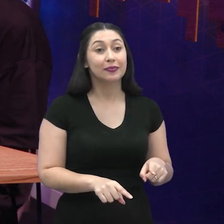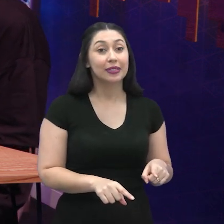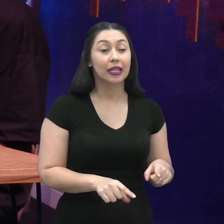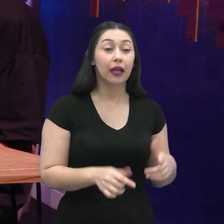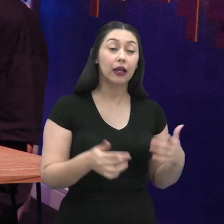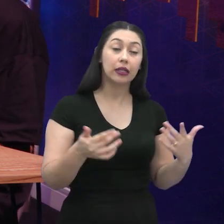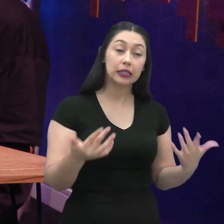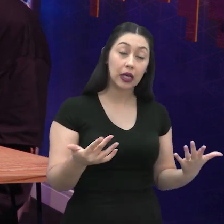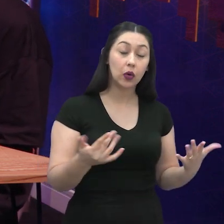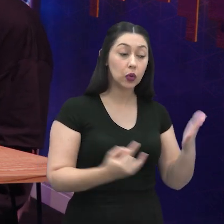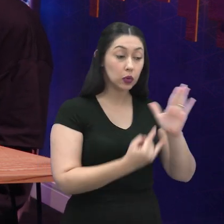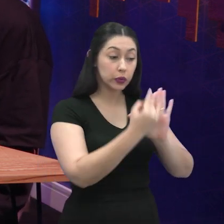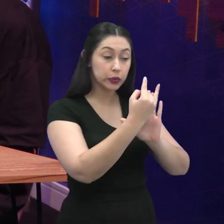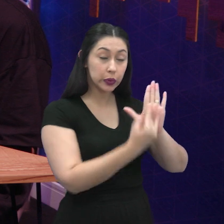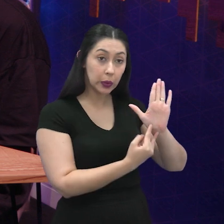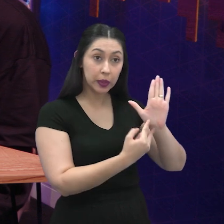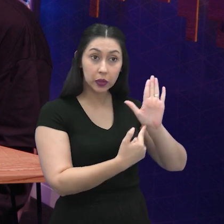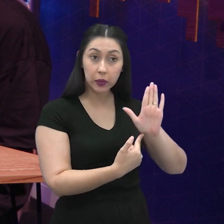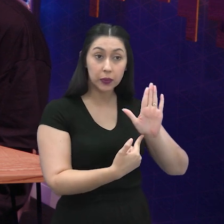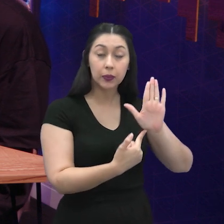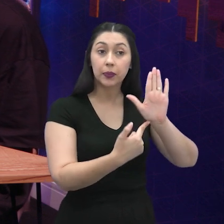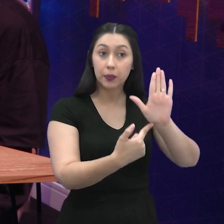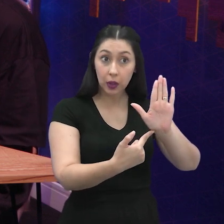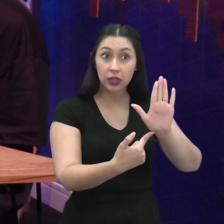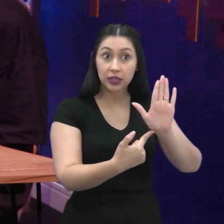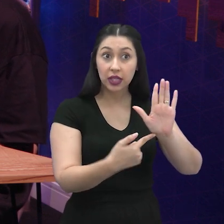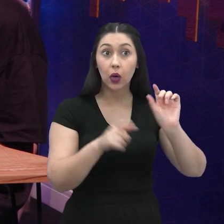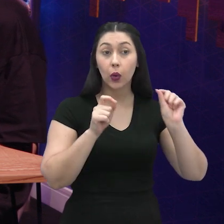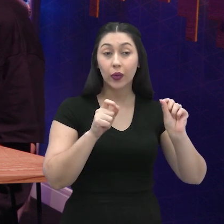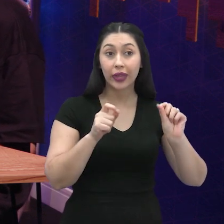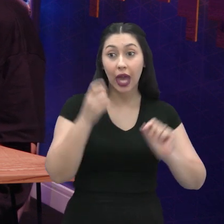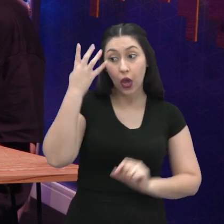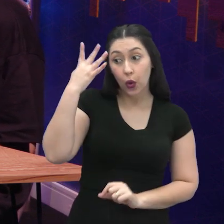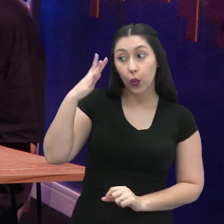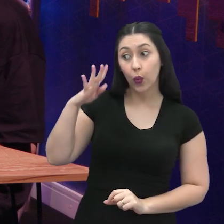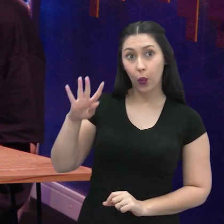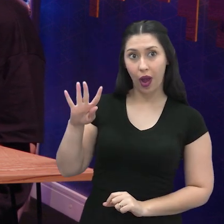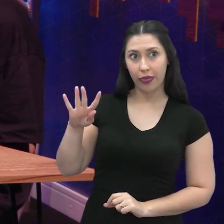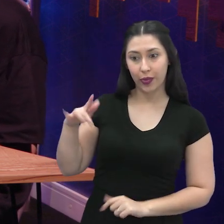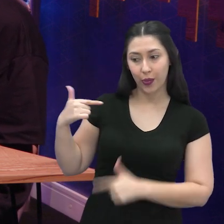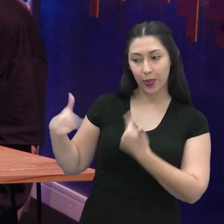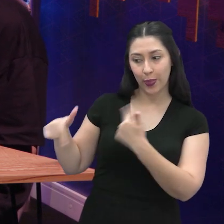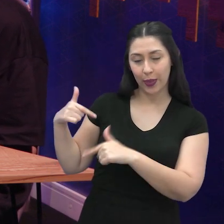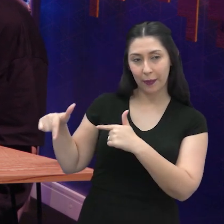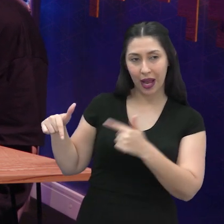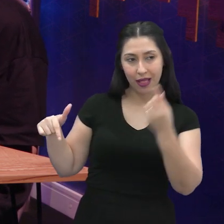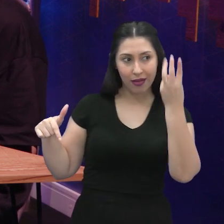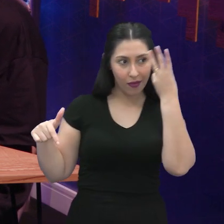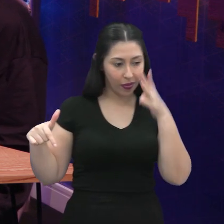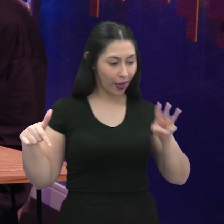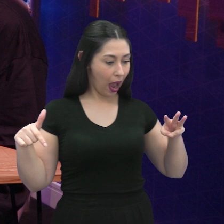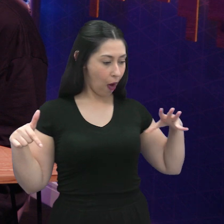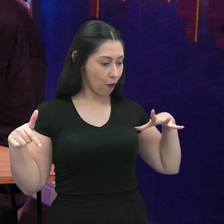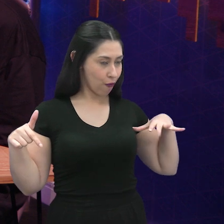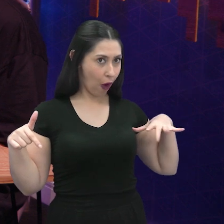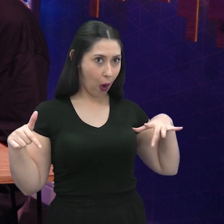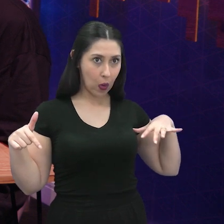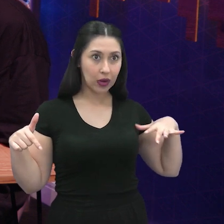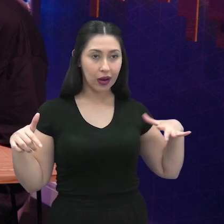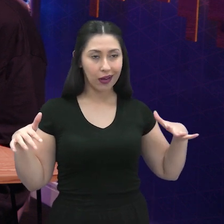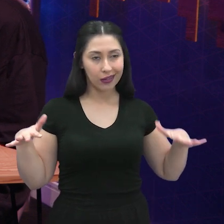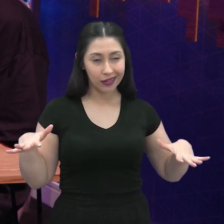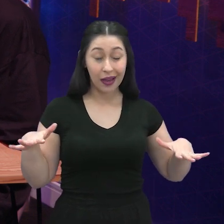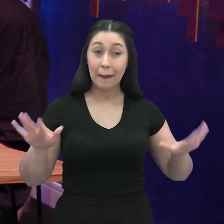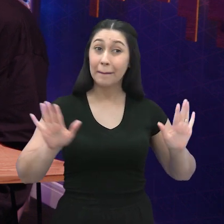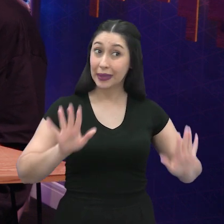proibida. E que então, o documento, ele fala muito, né, da escala 4x3. Isso. A gente sabe que seria muito difícil